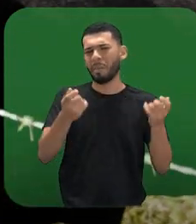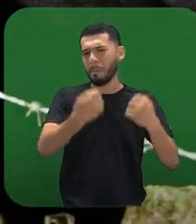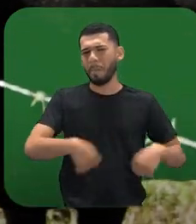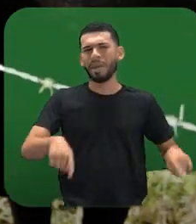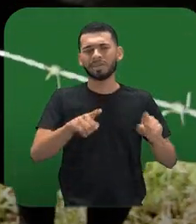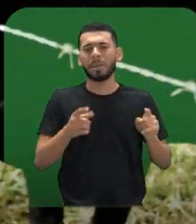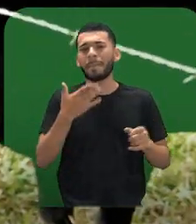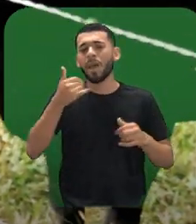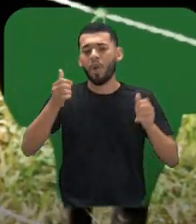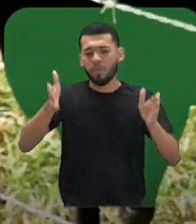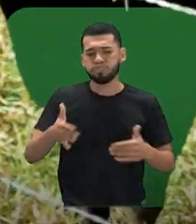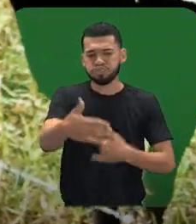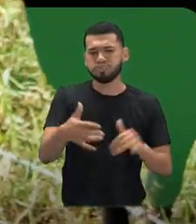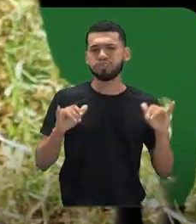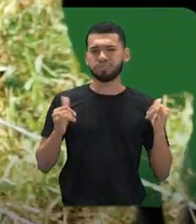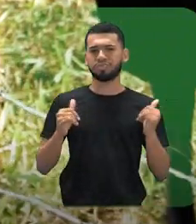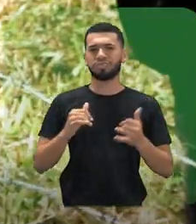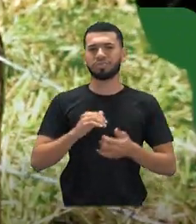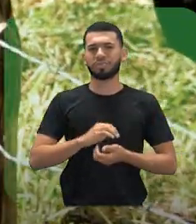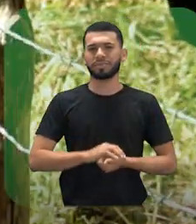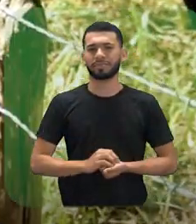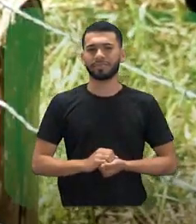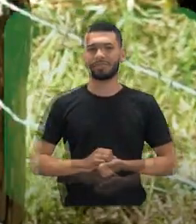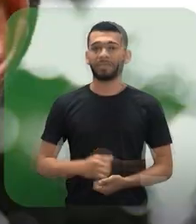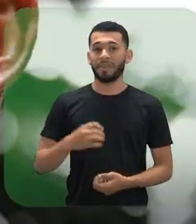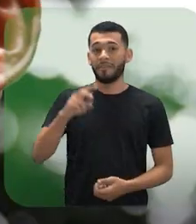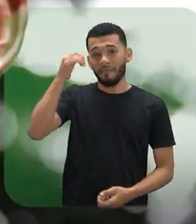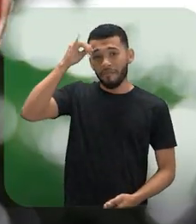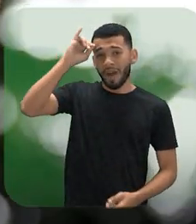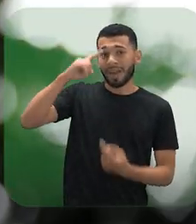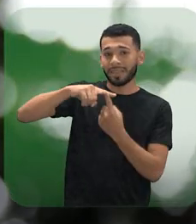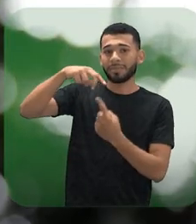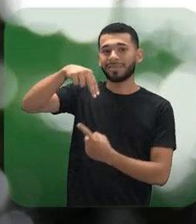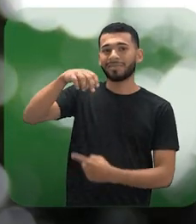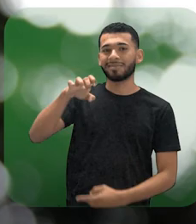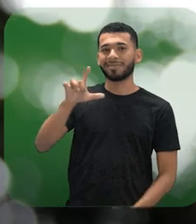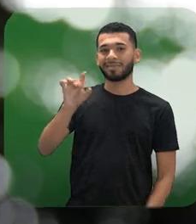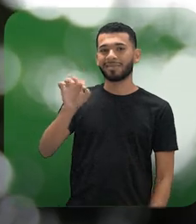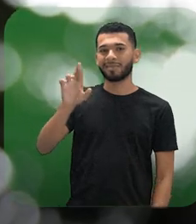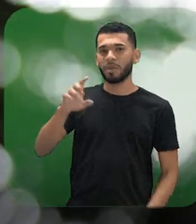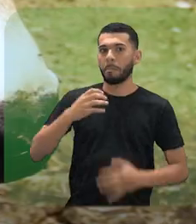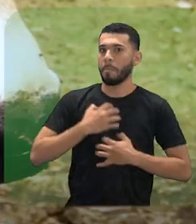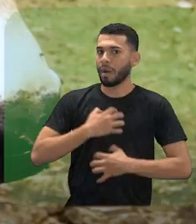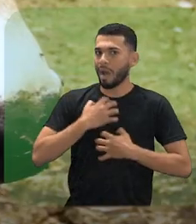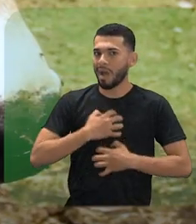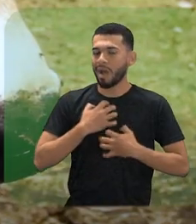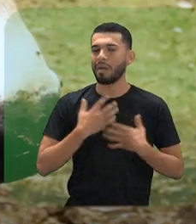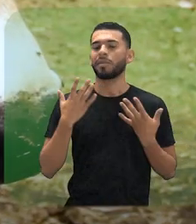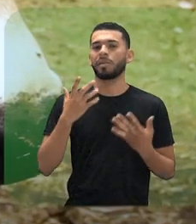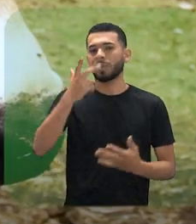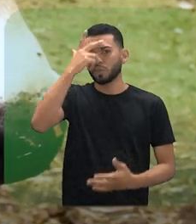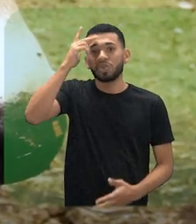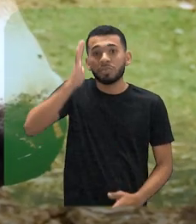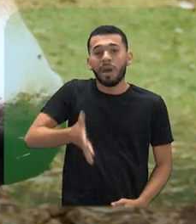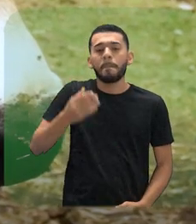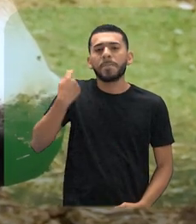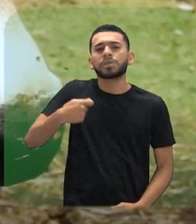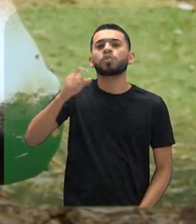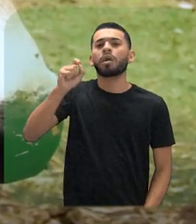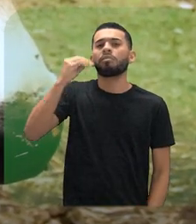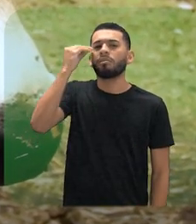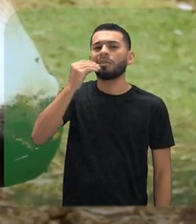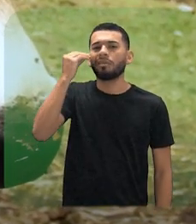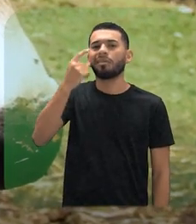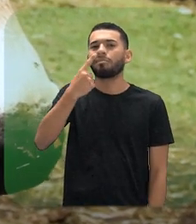não, não tem precisão disso não. Vamos fazer cerca elétrica. Vaca Nelore é uma raça muito brava, né? Você tem que estar em cima. Para quem